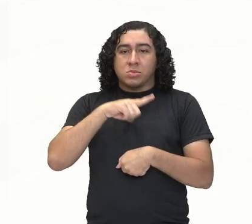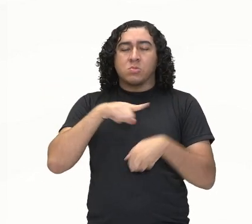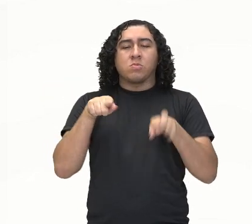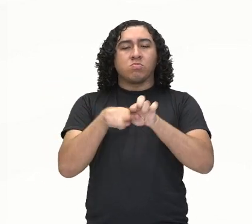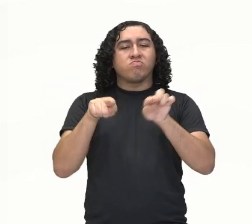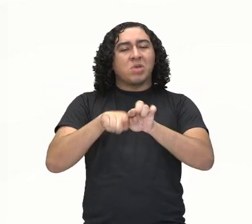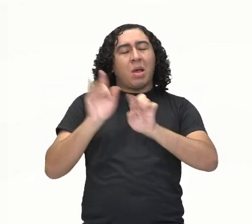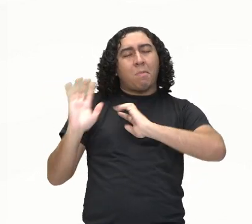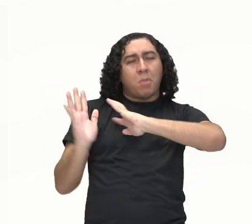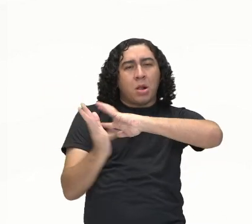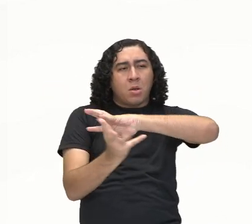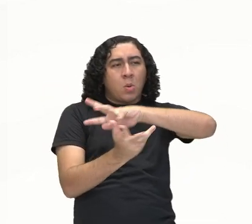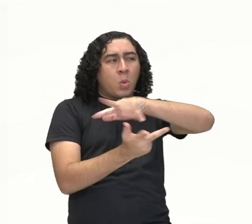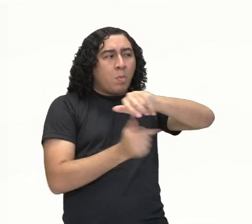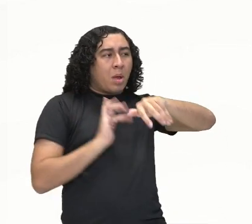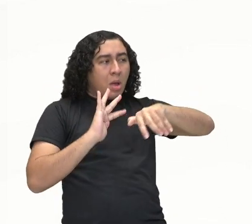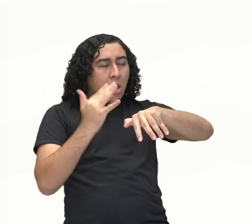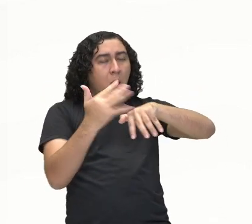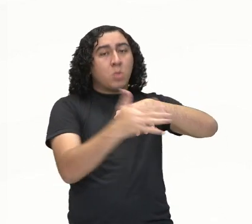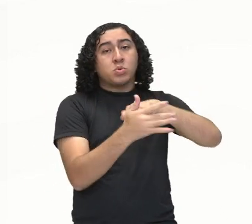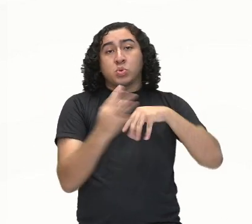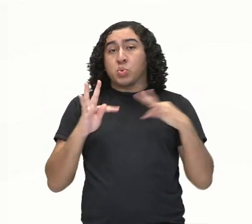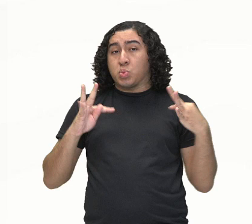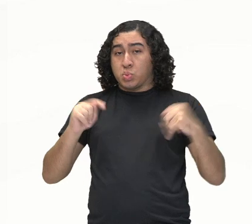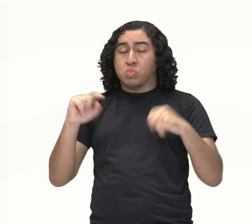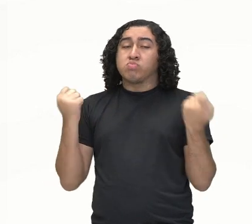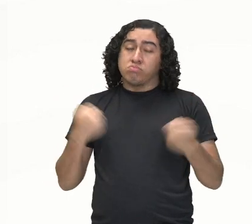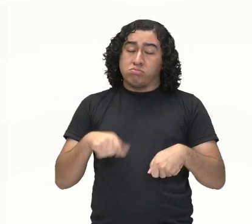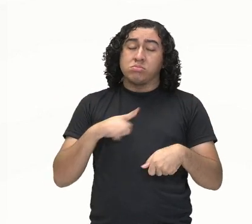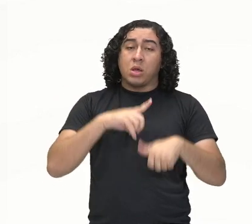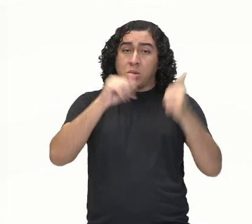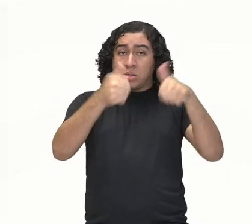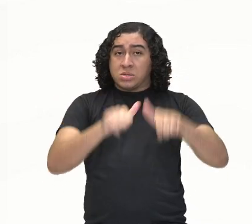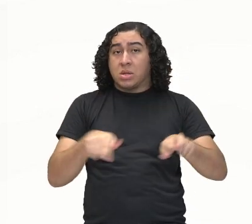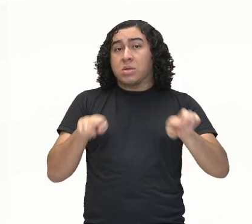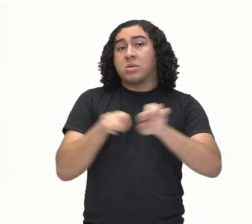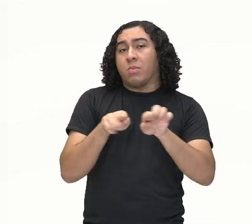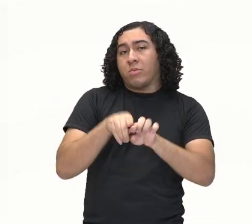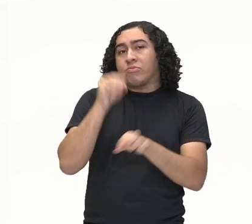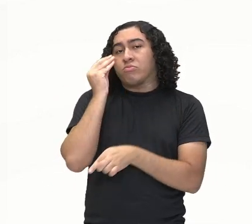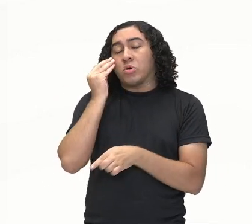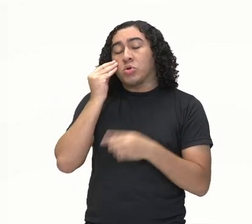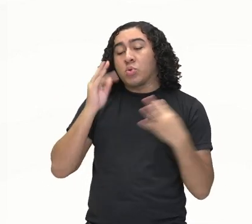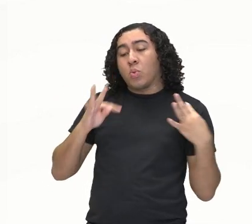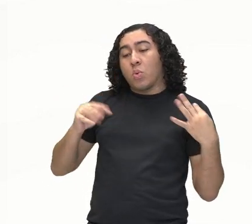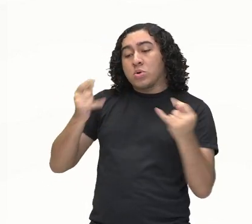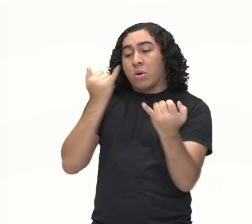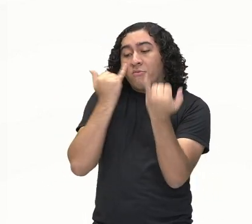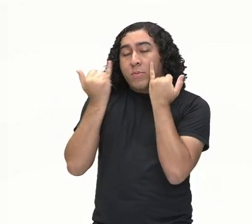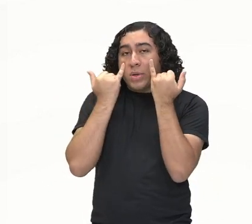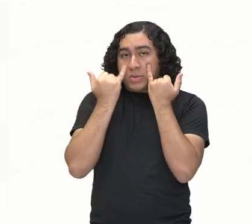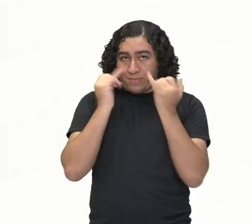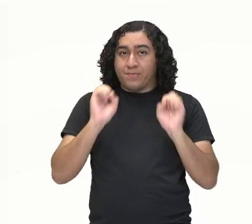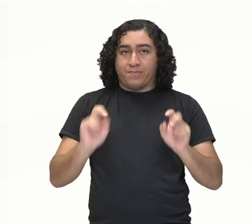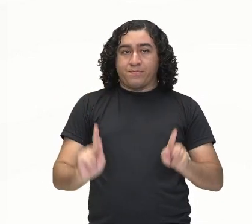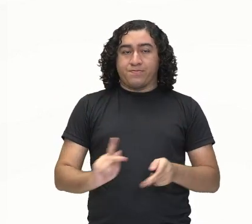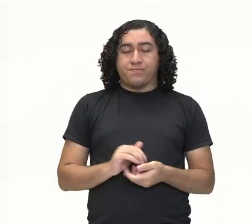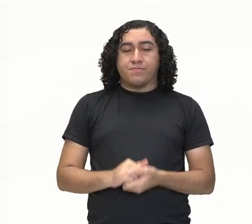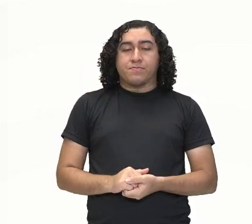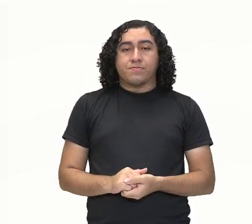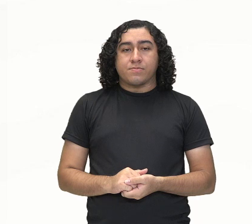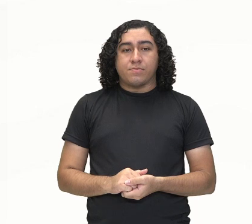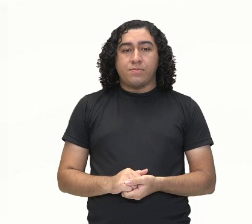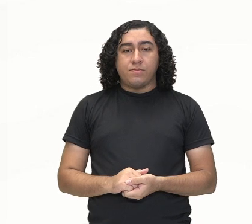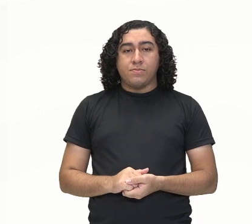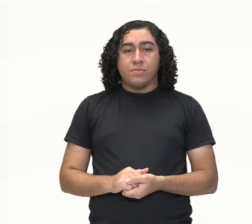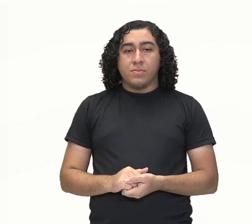global, né? Então, a gente consegue verificar aí e analisar esses indicadores, tá bom? Então,